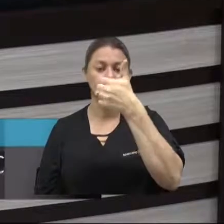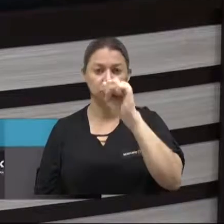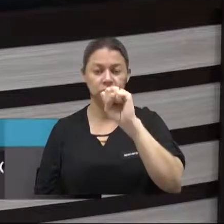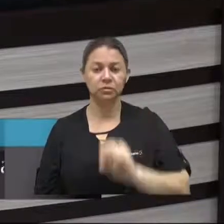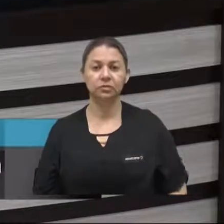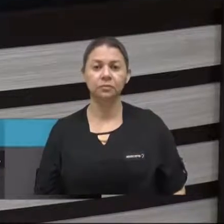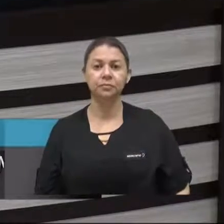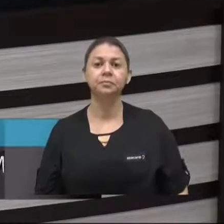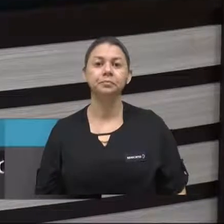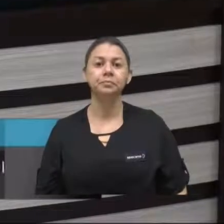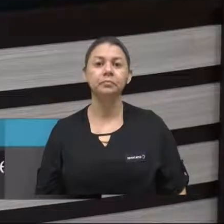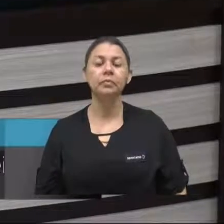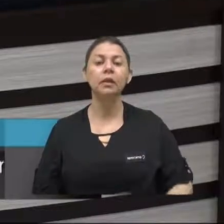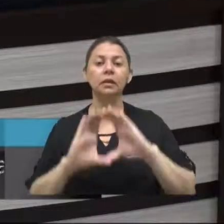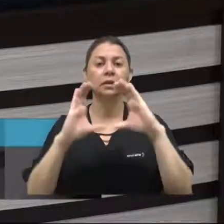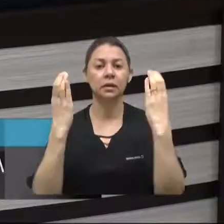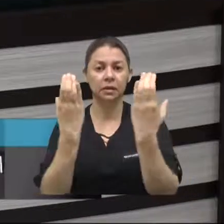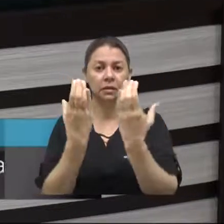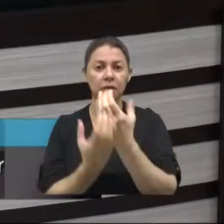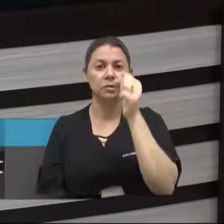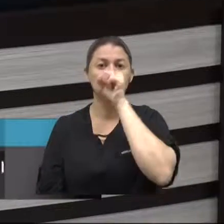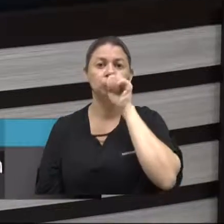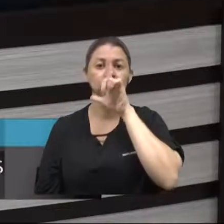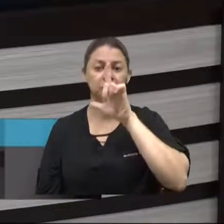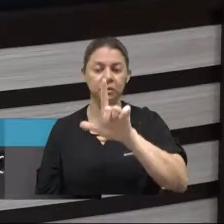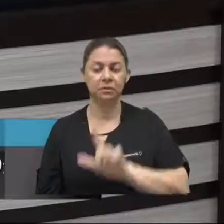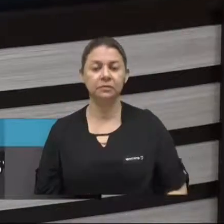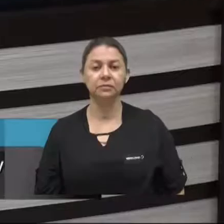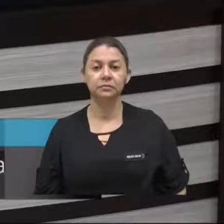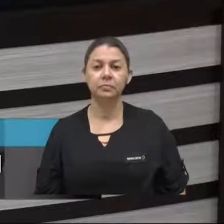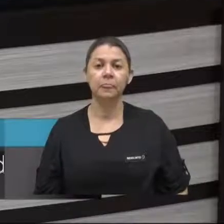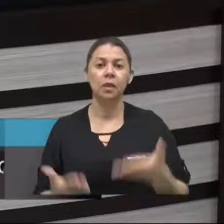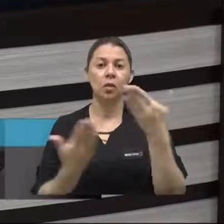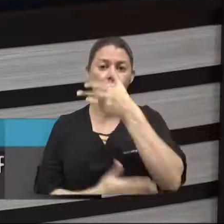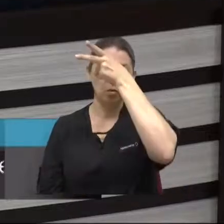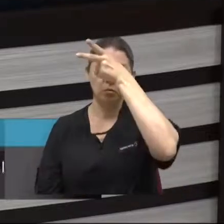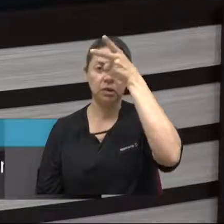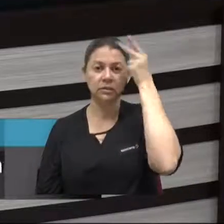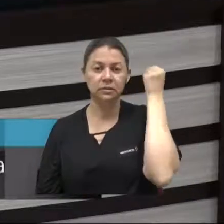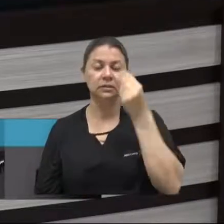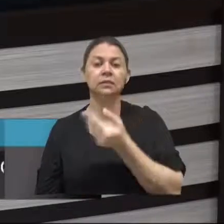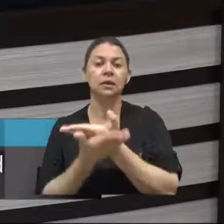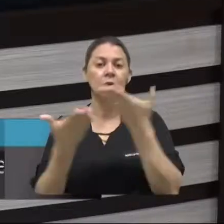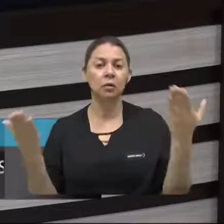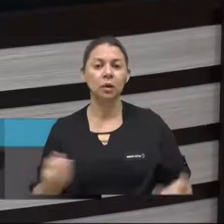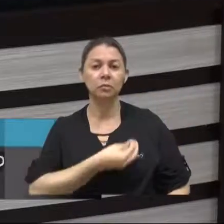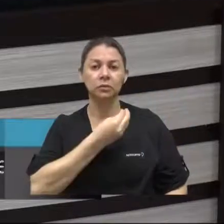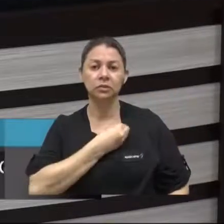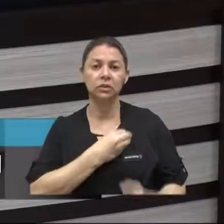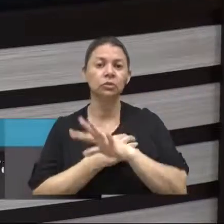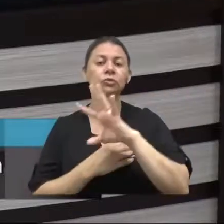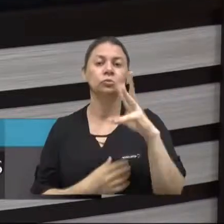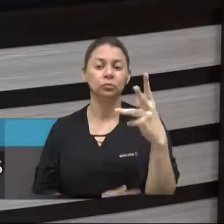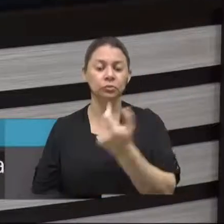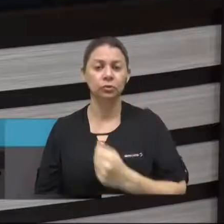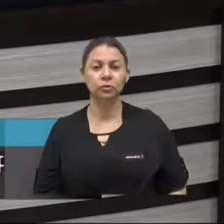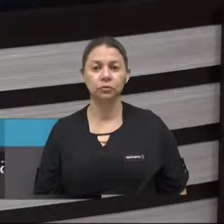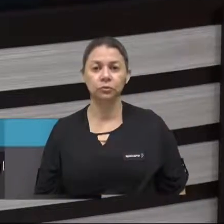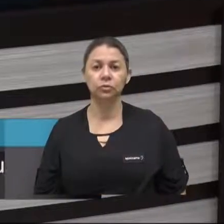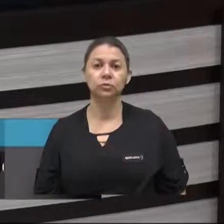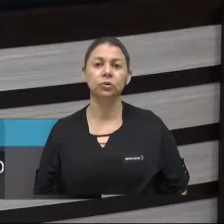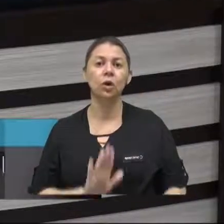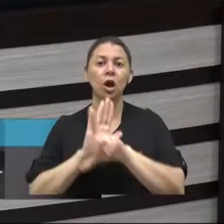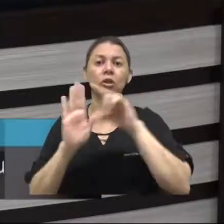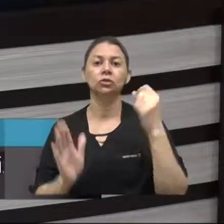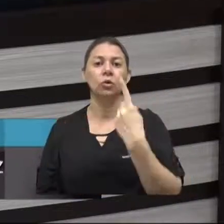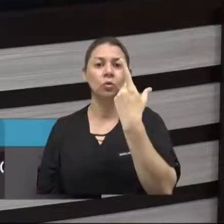Câmara Municipal de Limeira, nesta, senhor presidente, venho à ilustre presença de Vossa Excelência com fundamento no artigo 81 do inciso